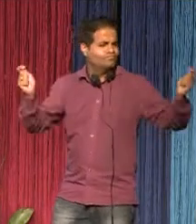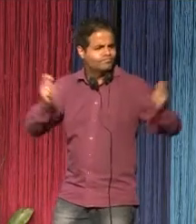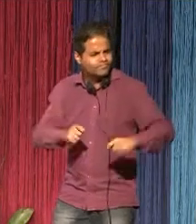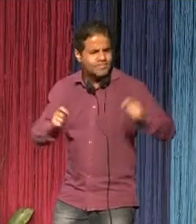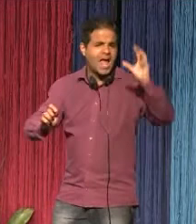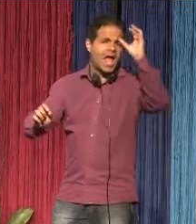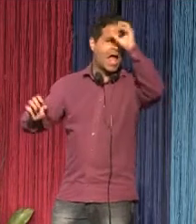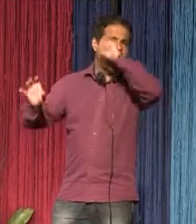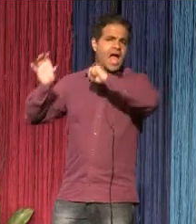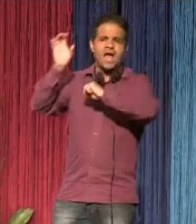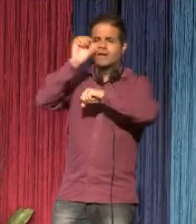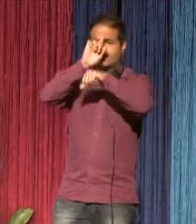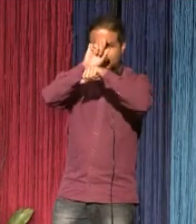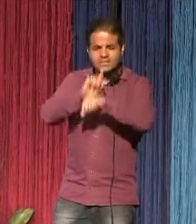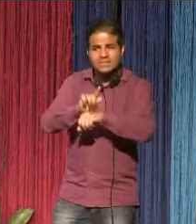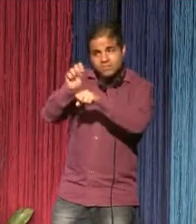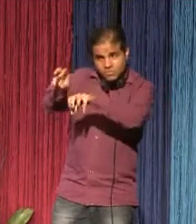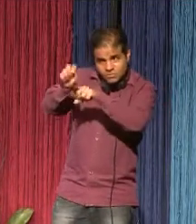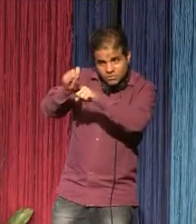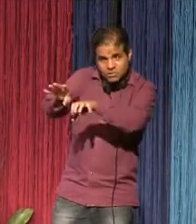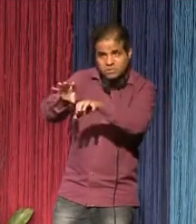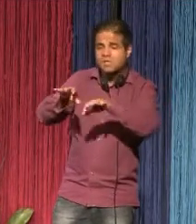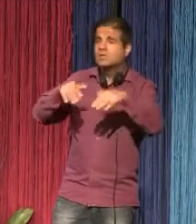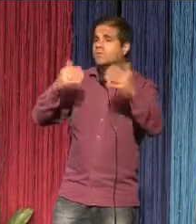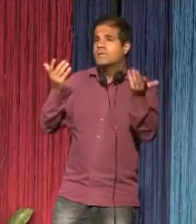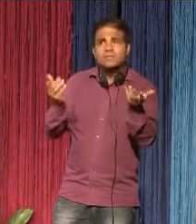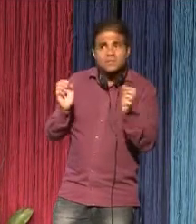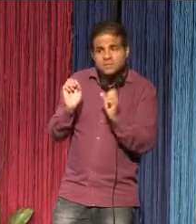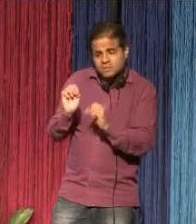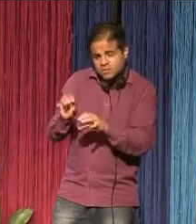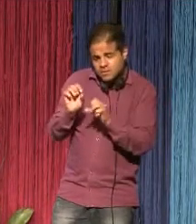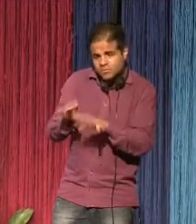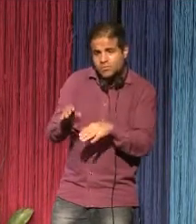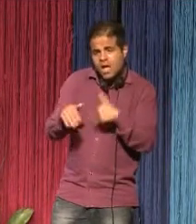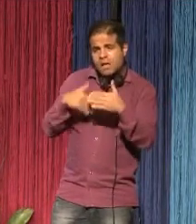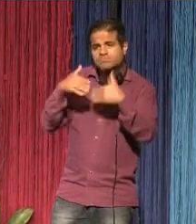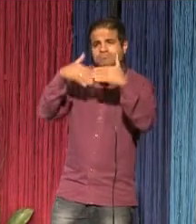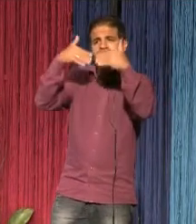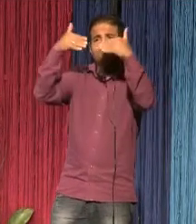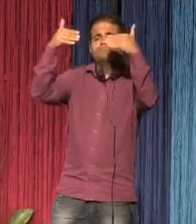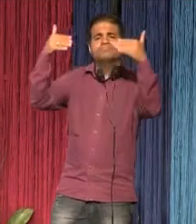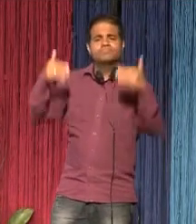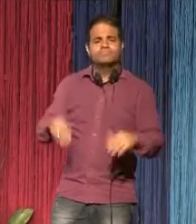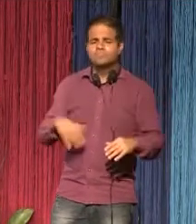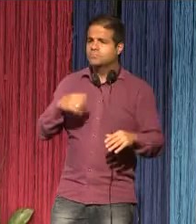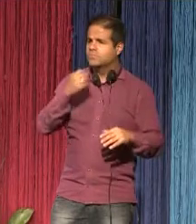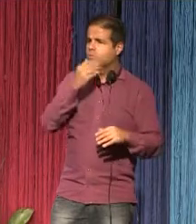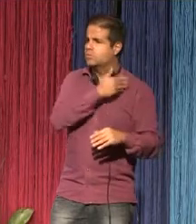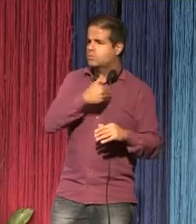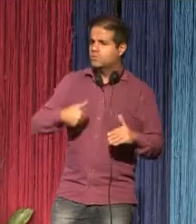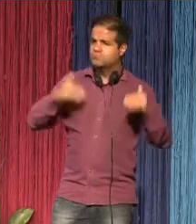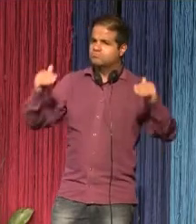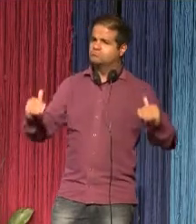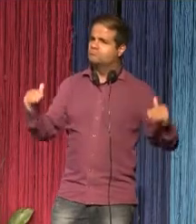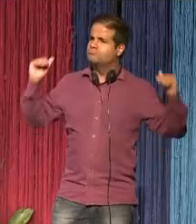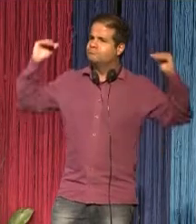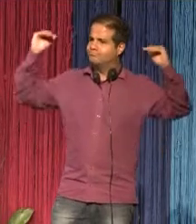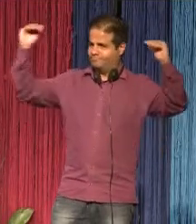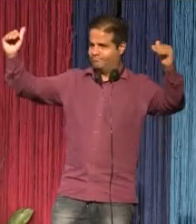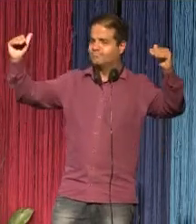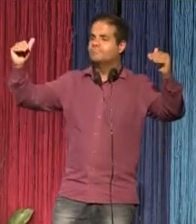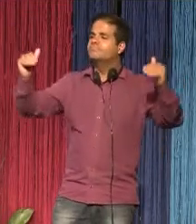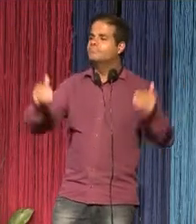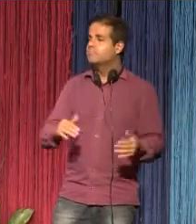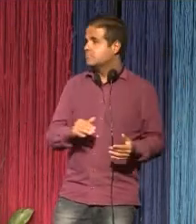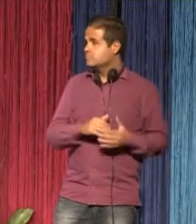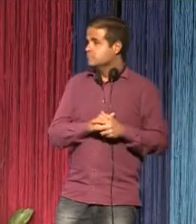não gestão educacional, mas educar-se para uma autogestão, para um autogoverno, self-government, como dizia Piaget,